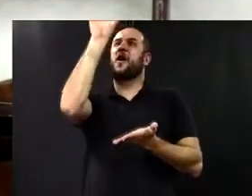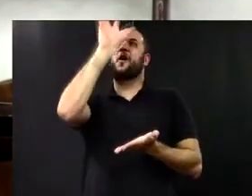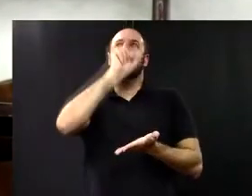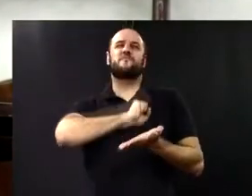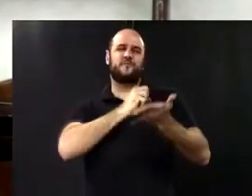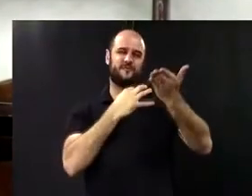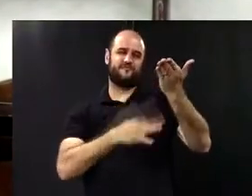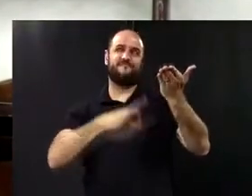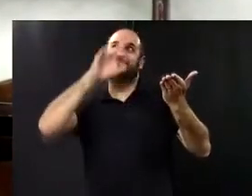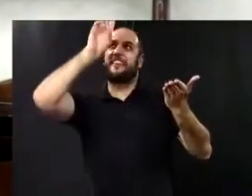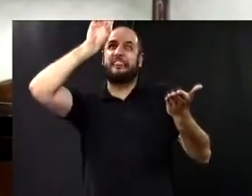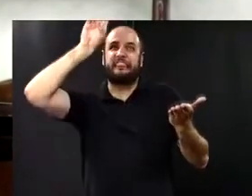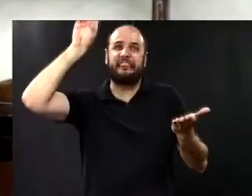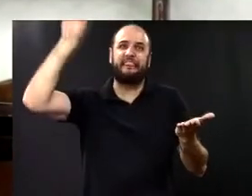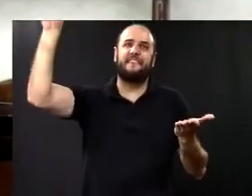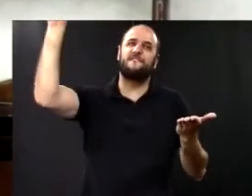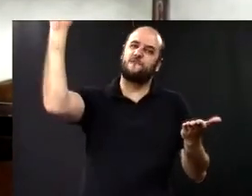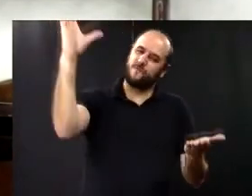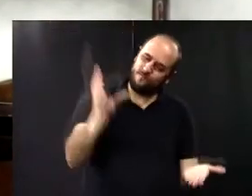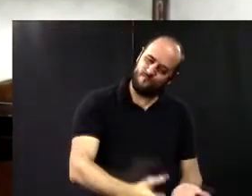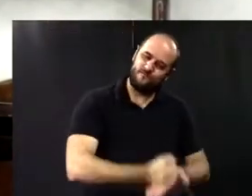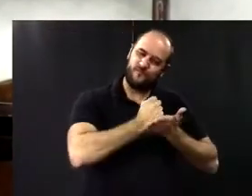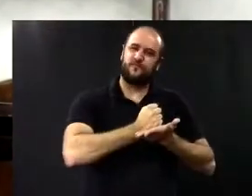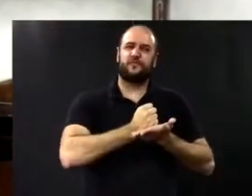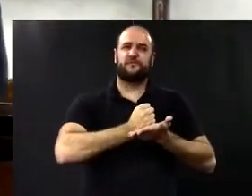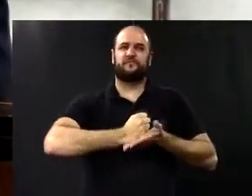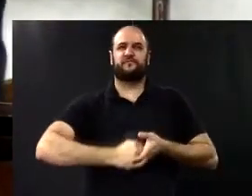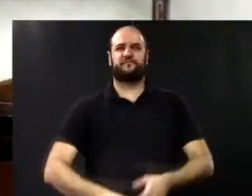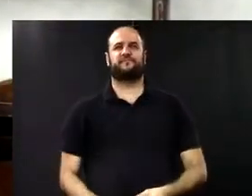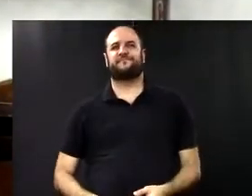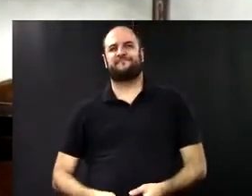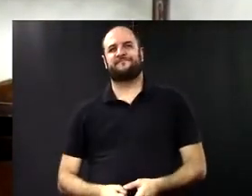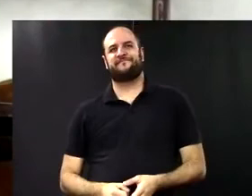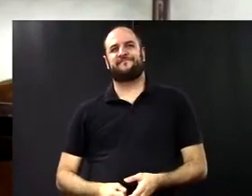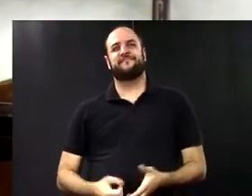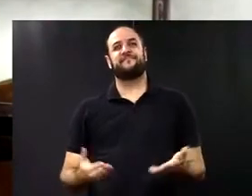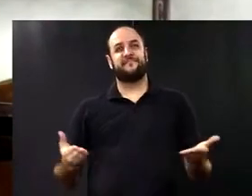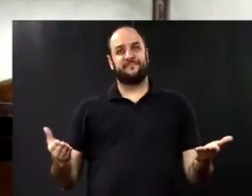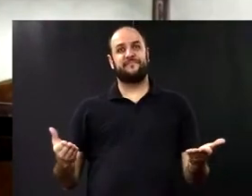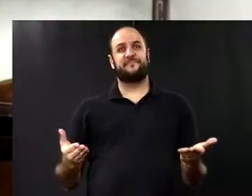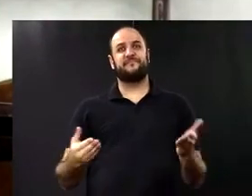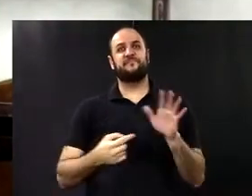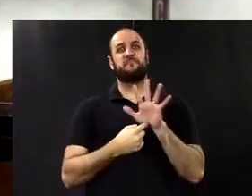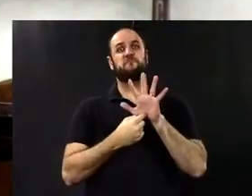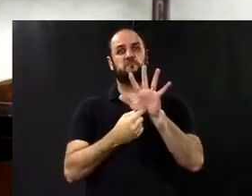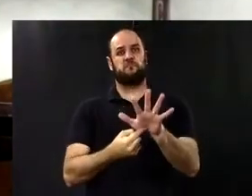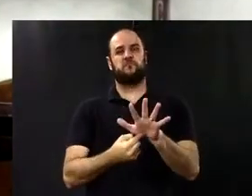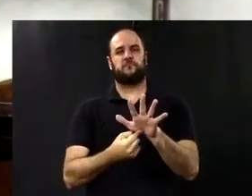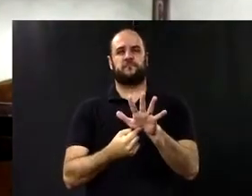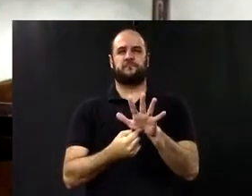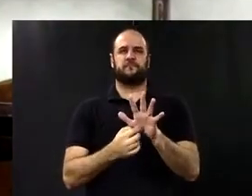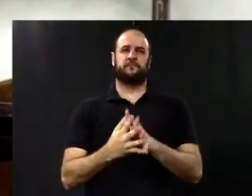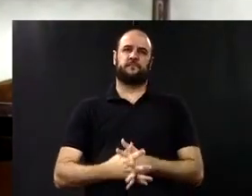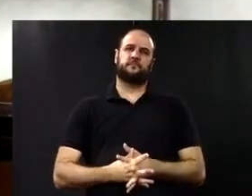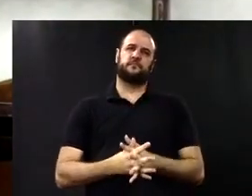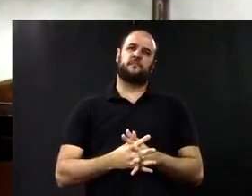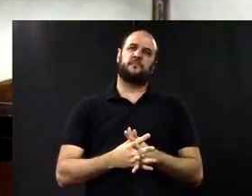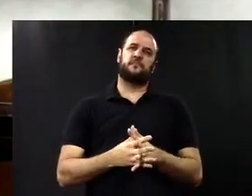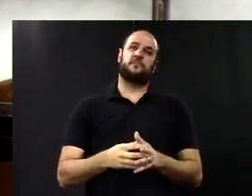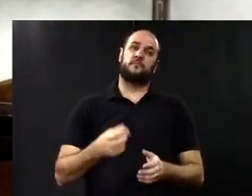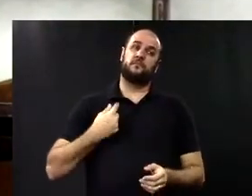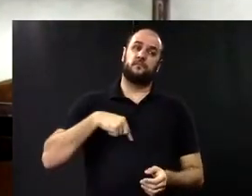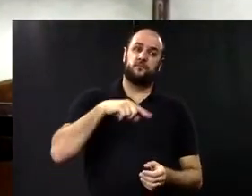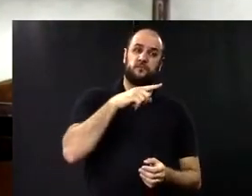sua disciplina que pode nos tirar de lá. Pois isso nos revelará a nossa